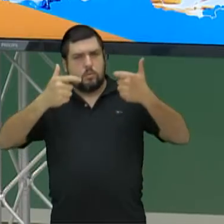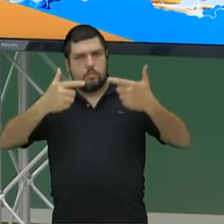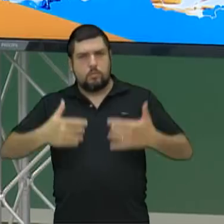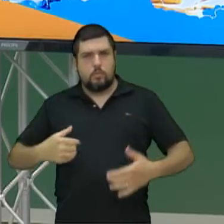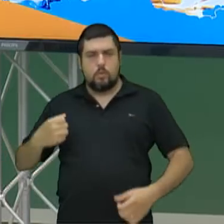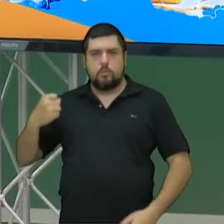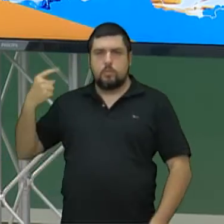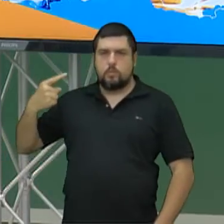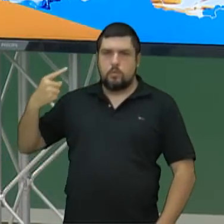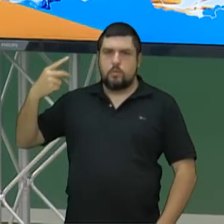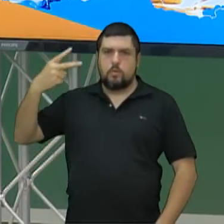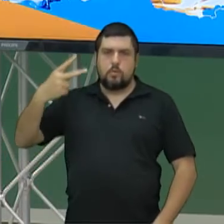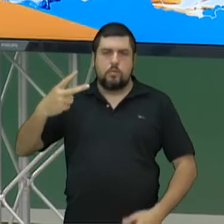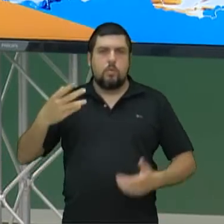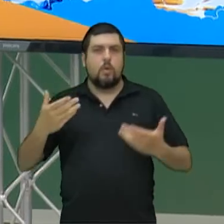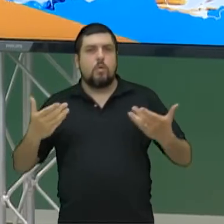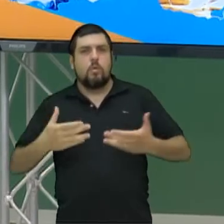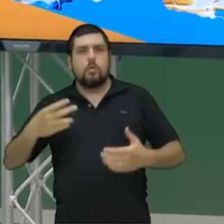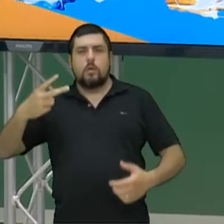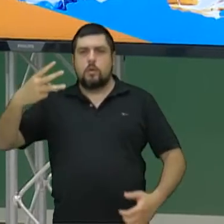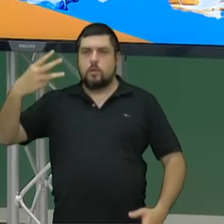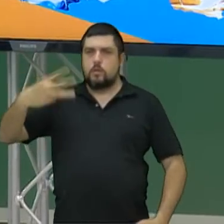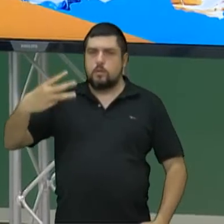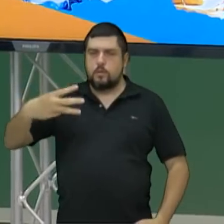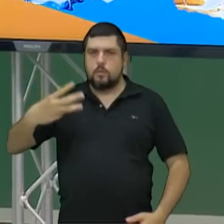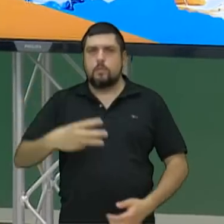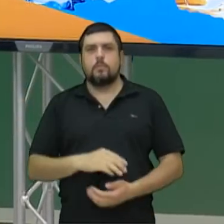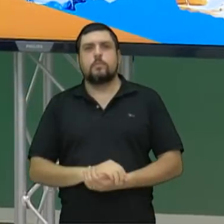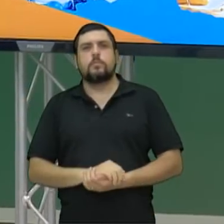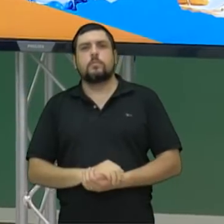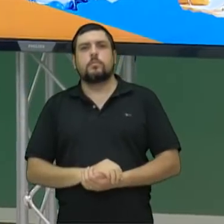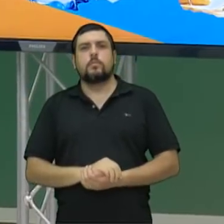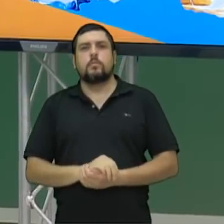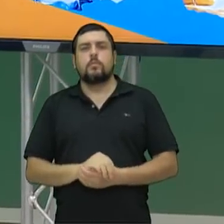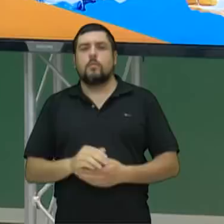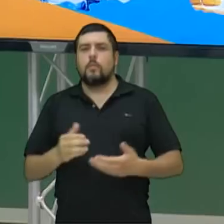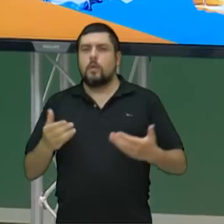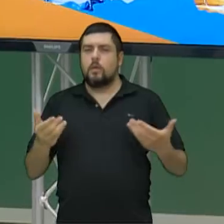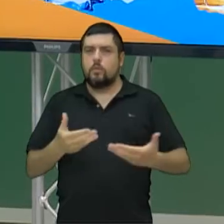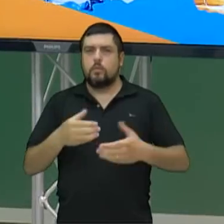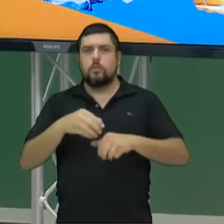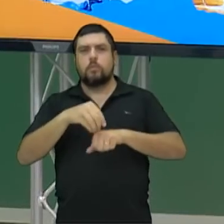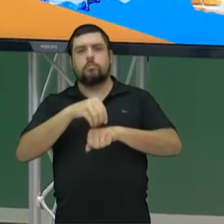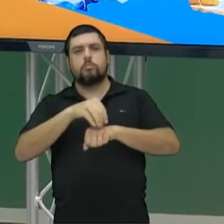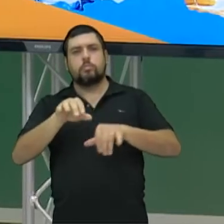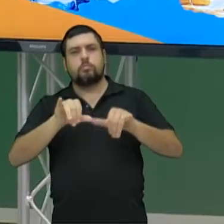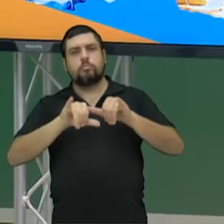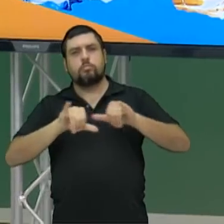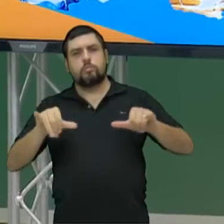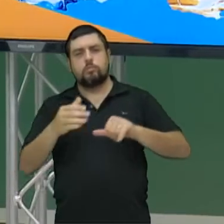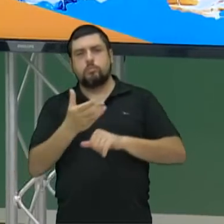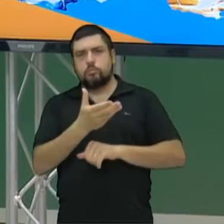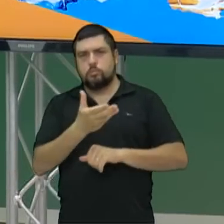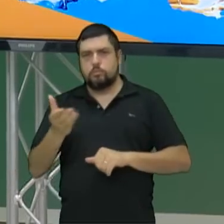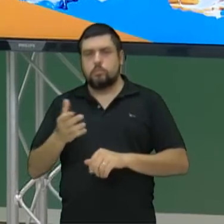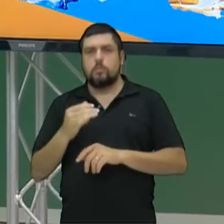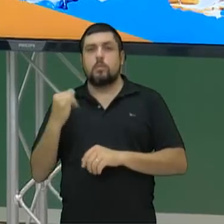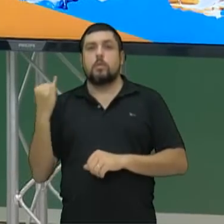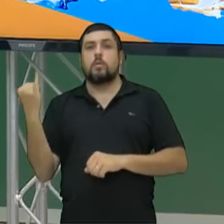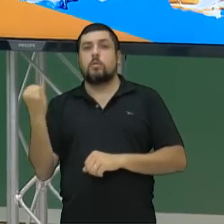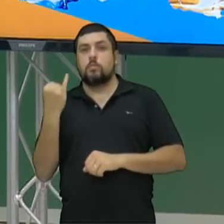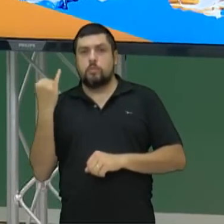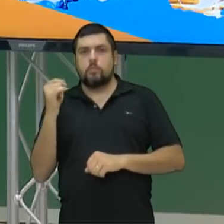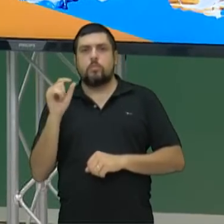a terceira, certo? Antes de mais nada, vamos dar nossos recados aqui do dia, né? Muito importante vocês entrarem lá, né,